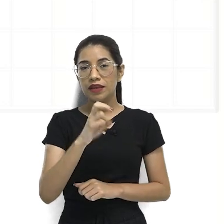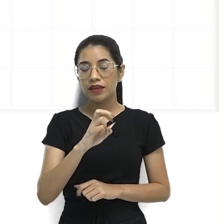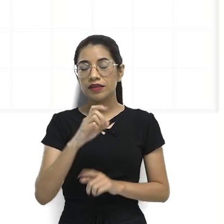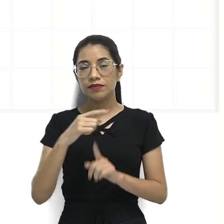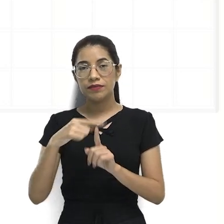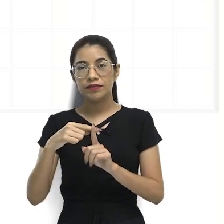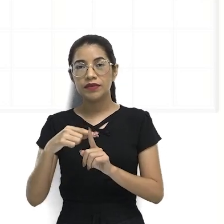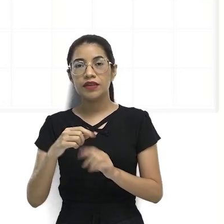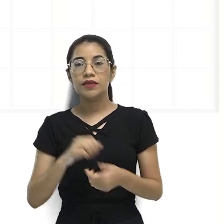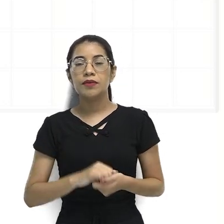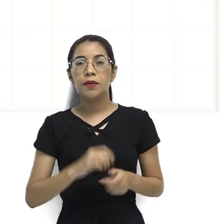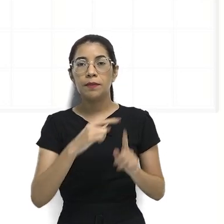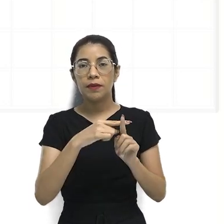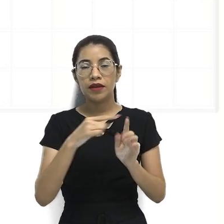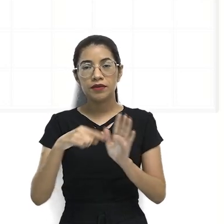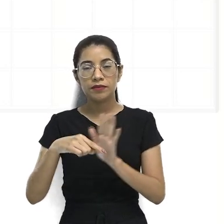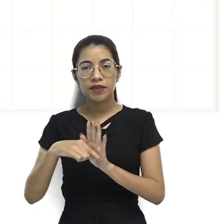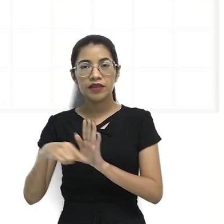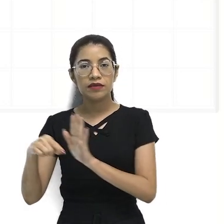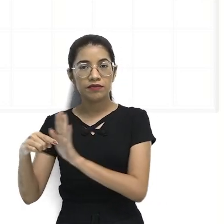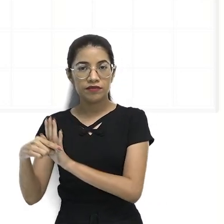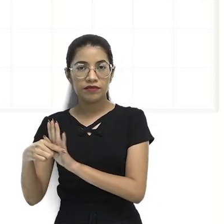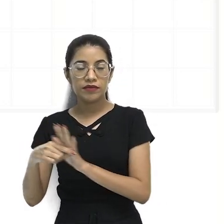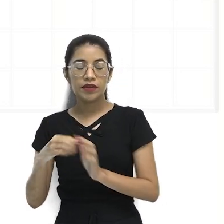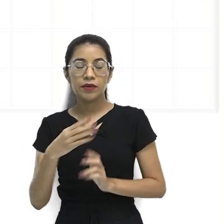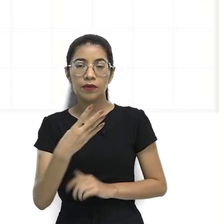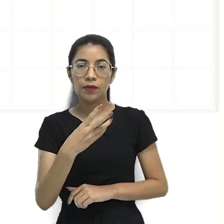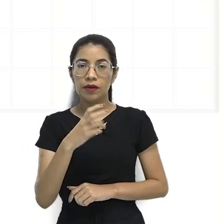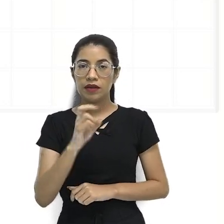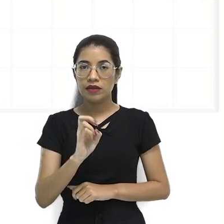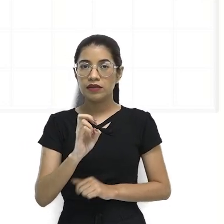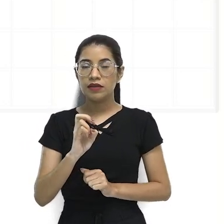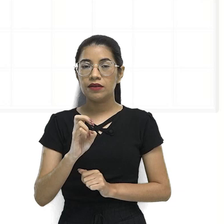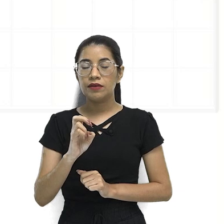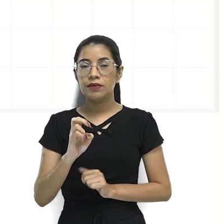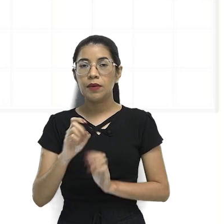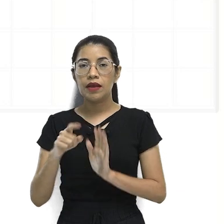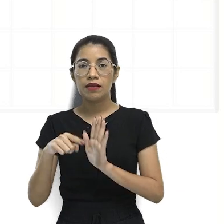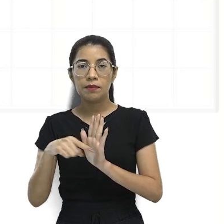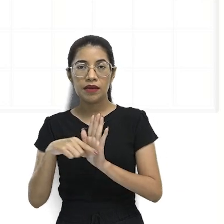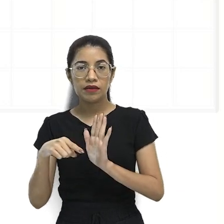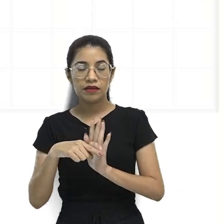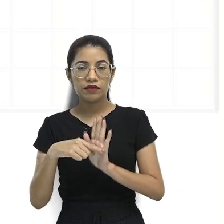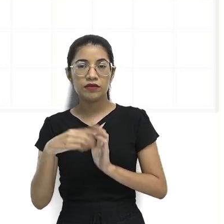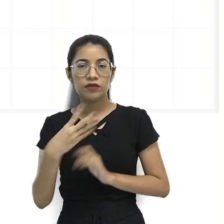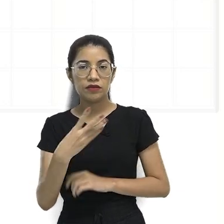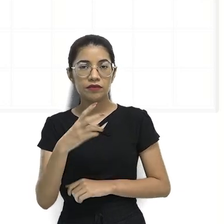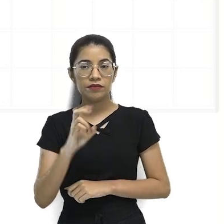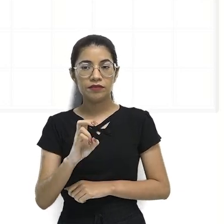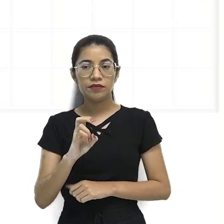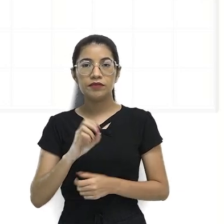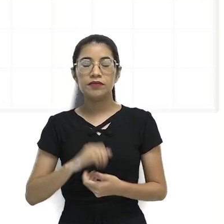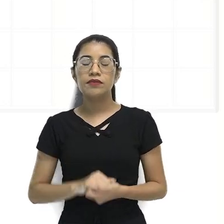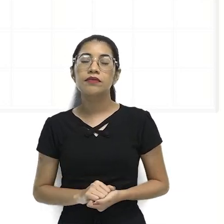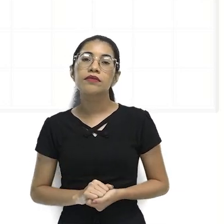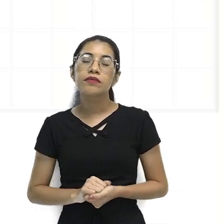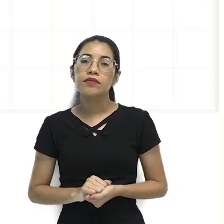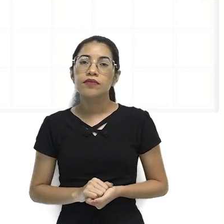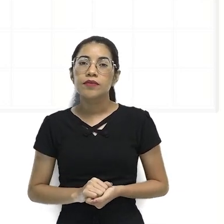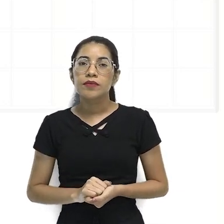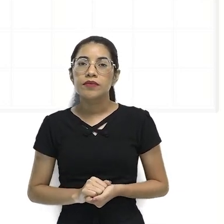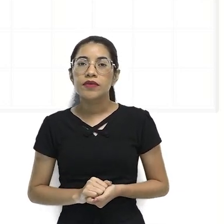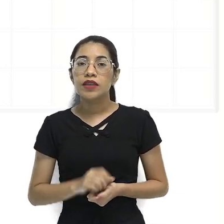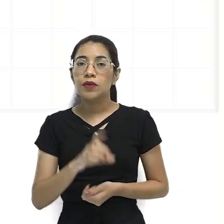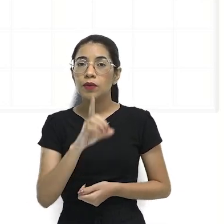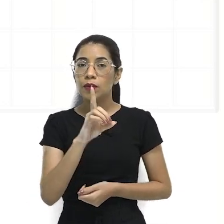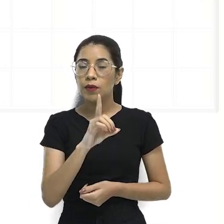menos dá menos. Então esse 45 ele será, será negativo. Ou seja,